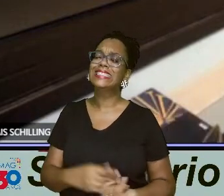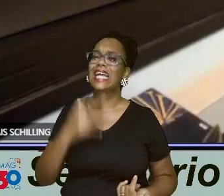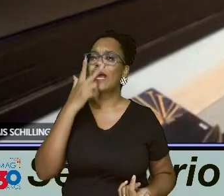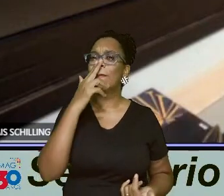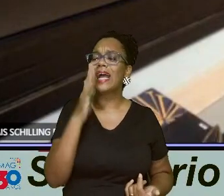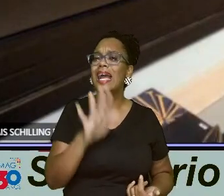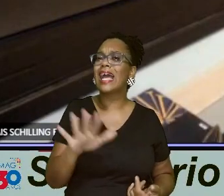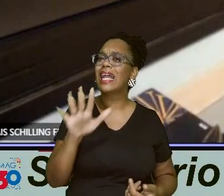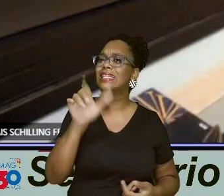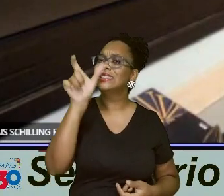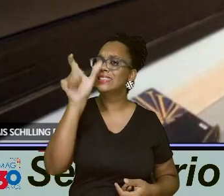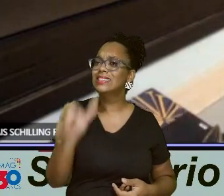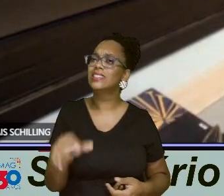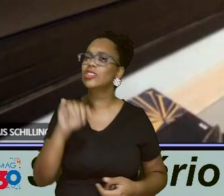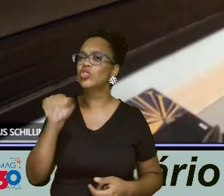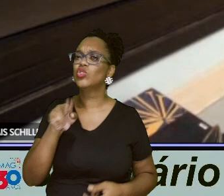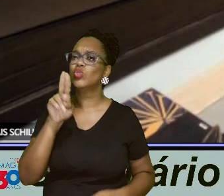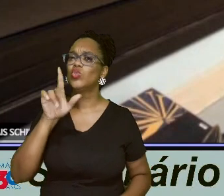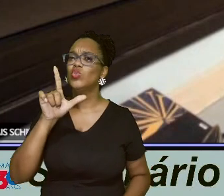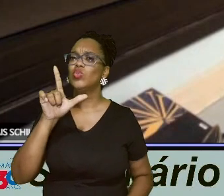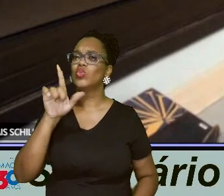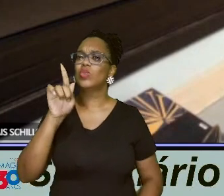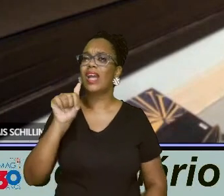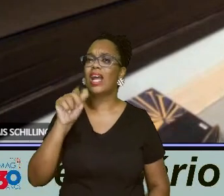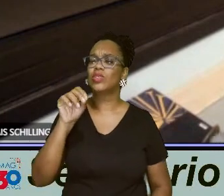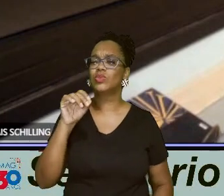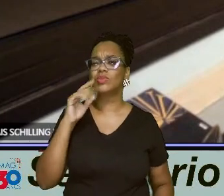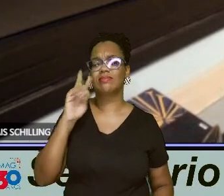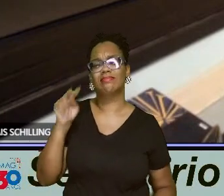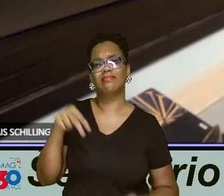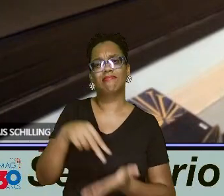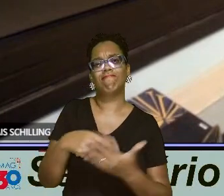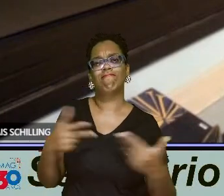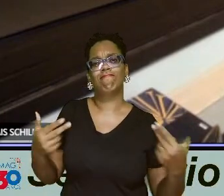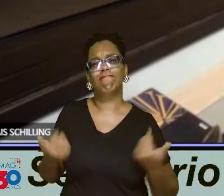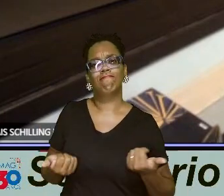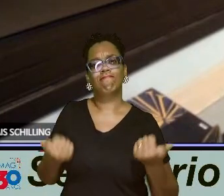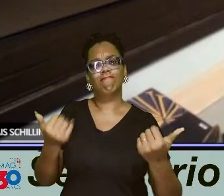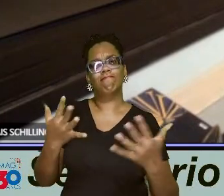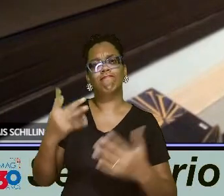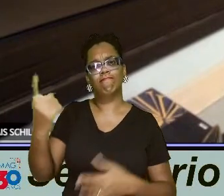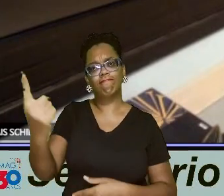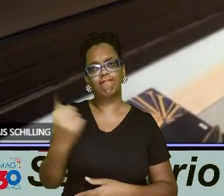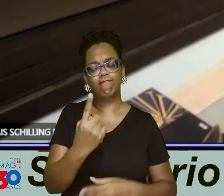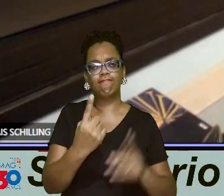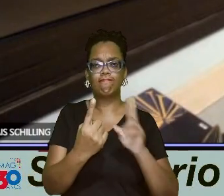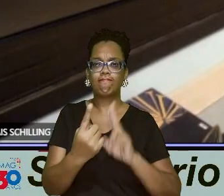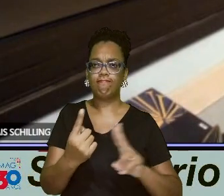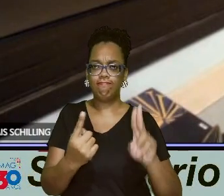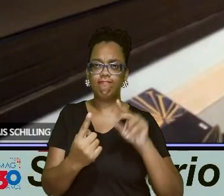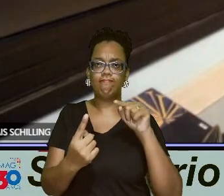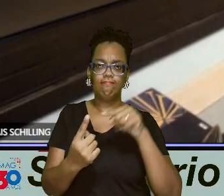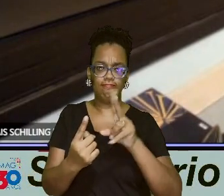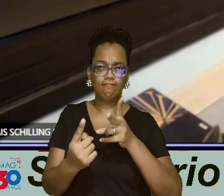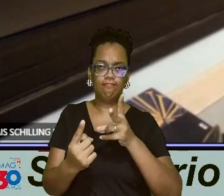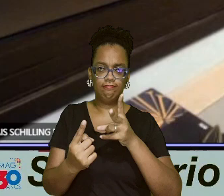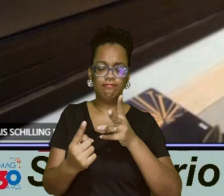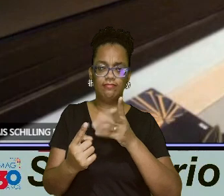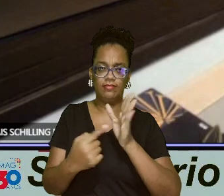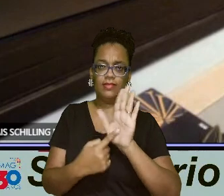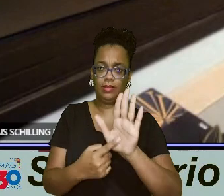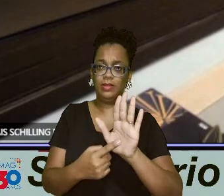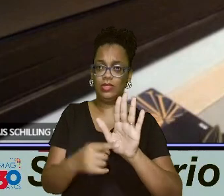de alguma forma posiciona as coisas e traz para o centro a utilidade em si da própria